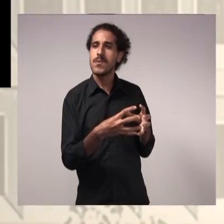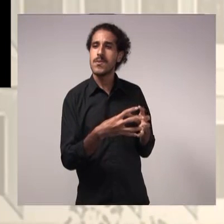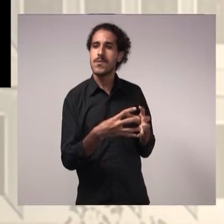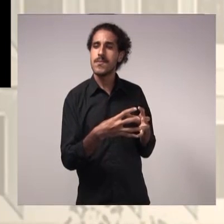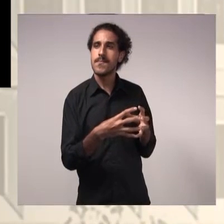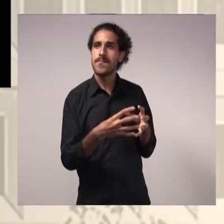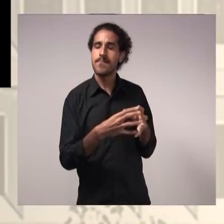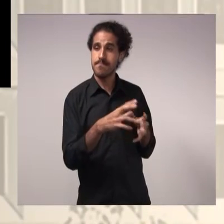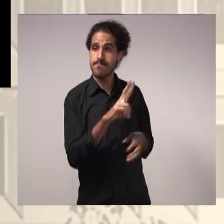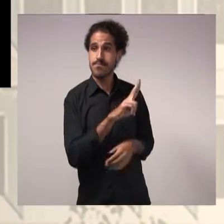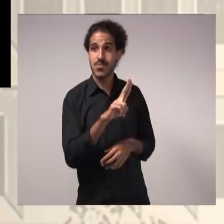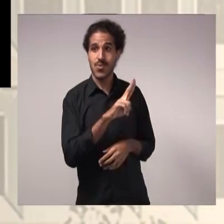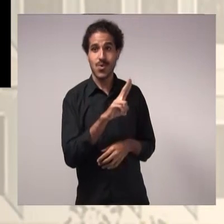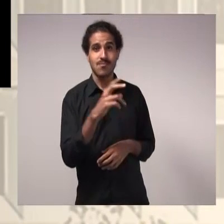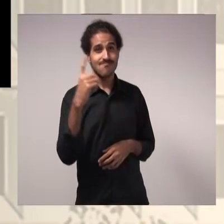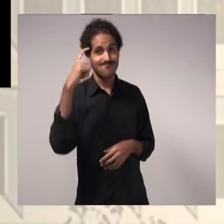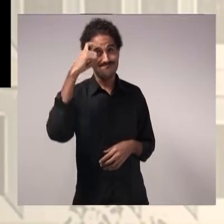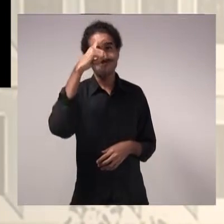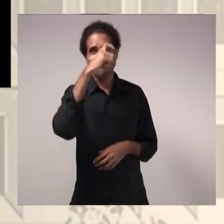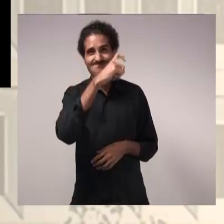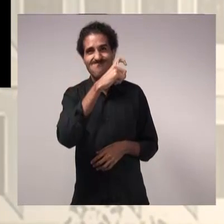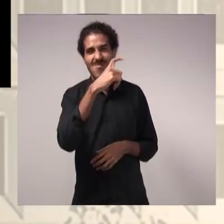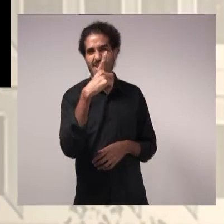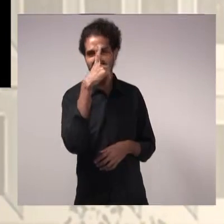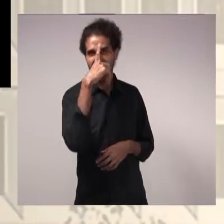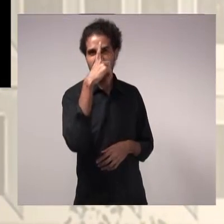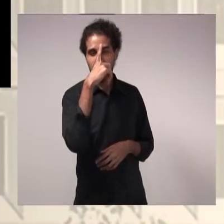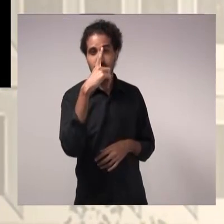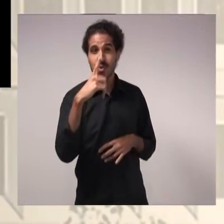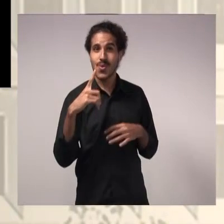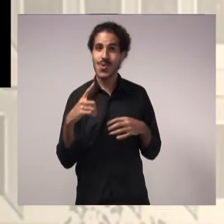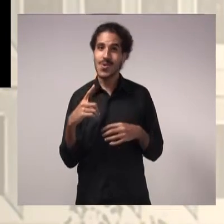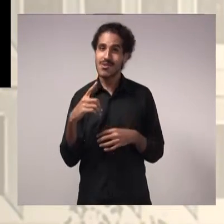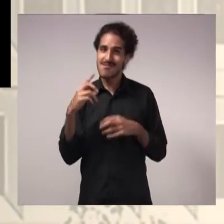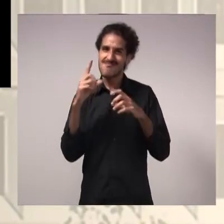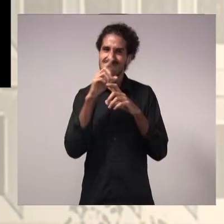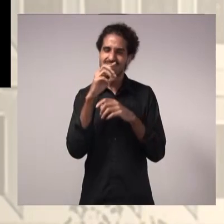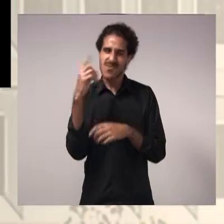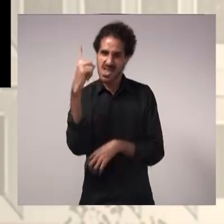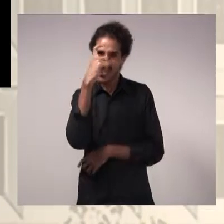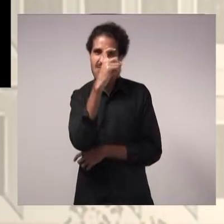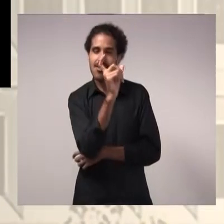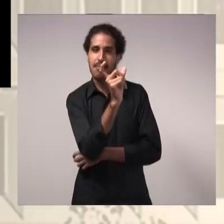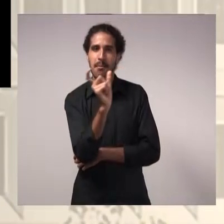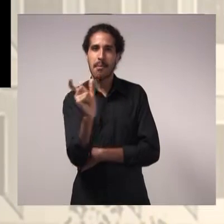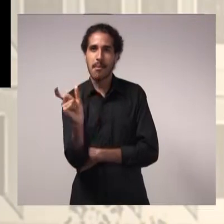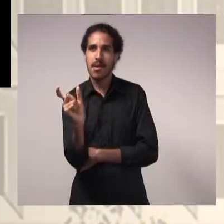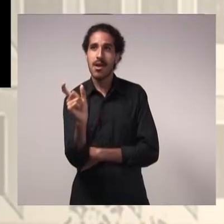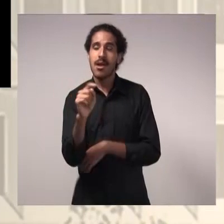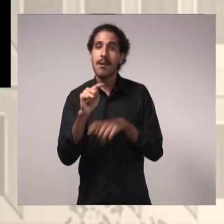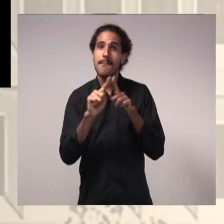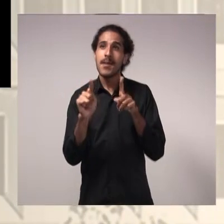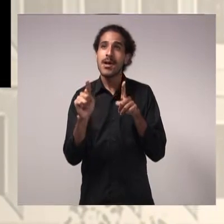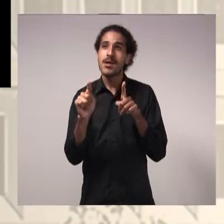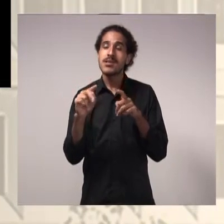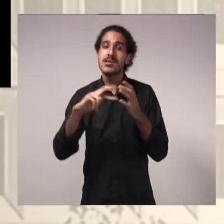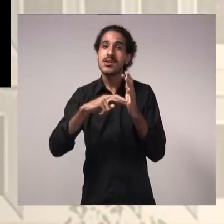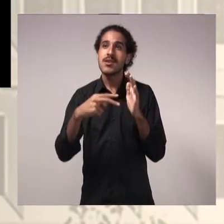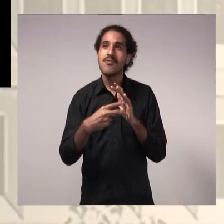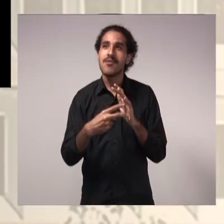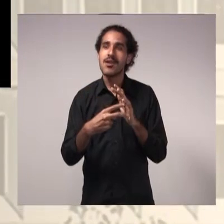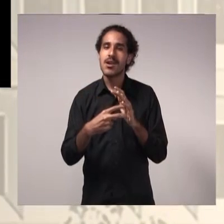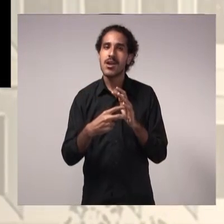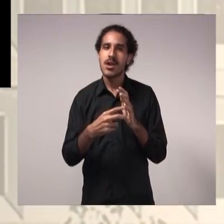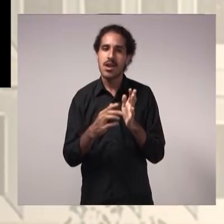que tem um nome complicado em alemão, né? Aliás, todo alemão é complicado, mas que quer dizer o seguinte: tijolos para